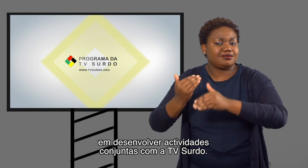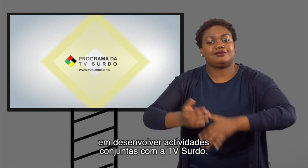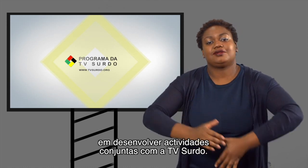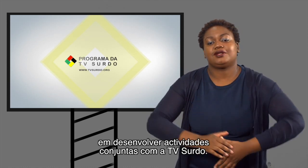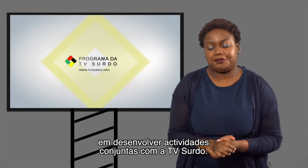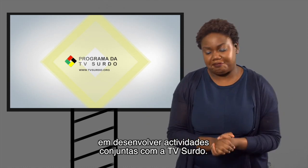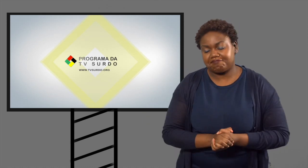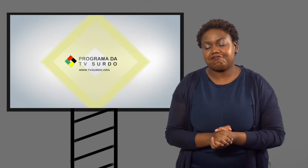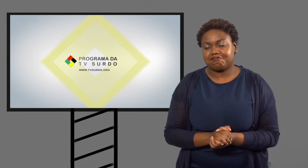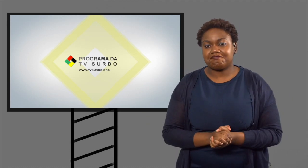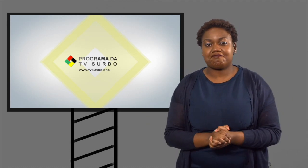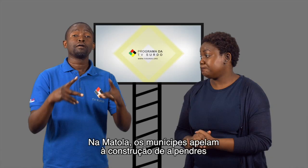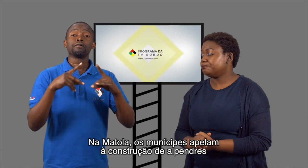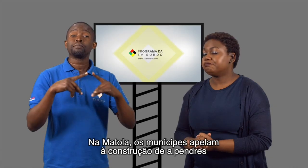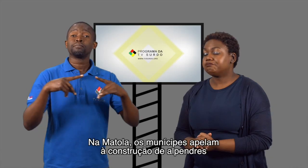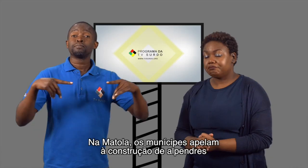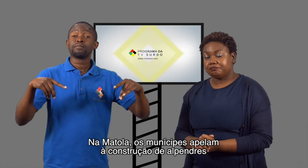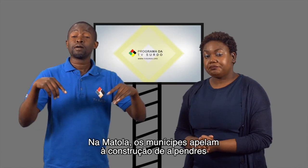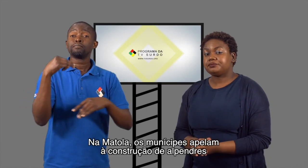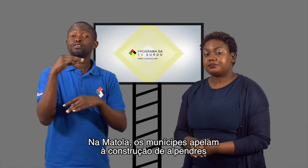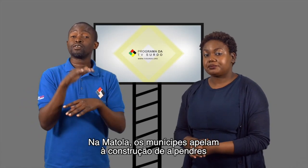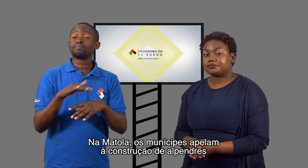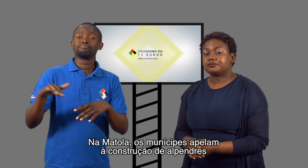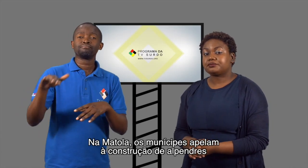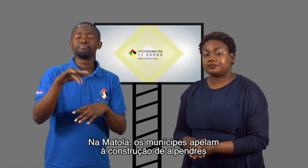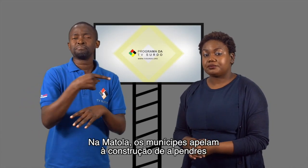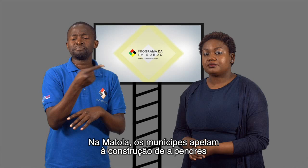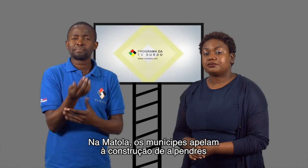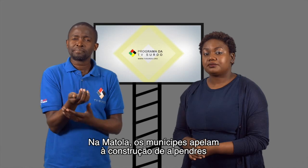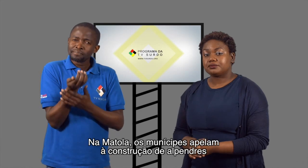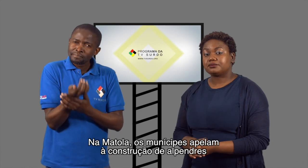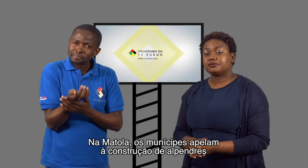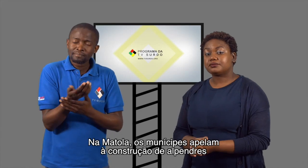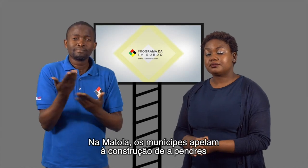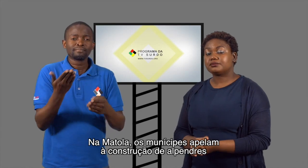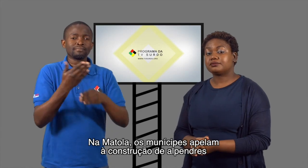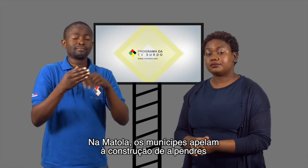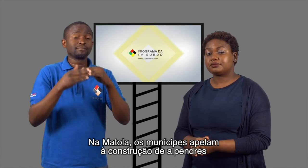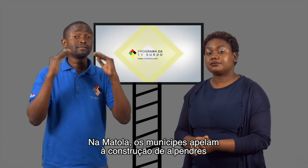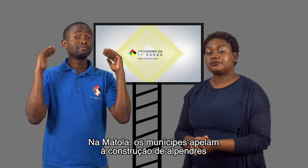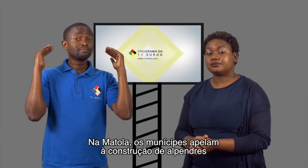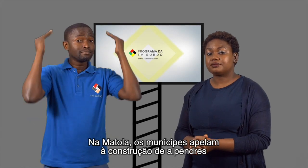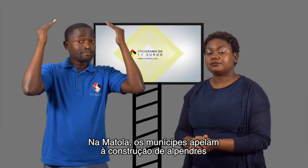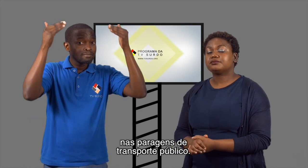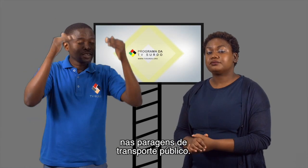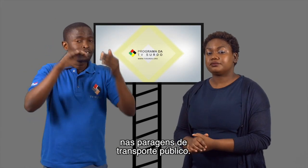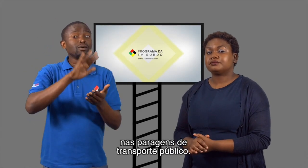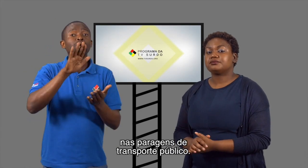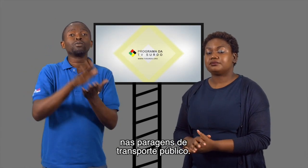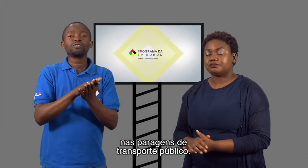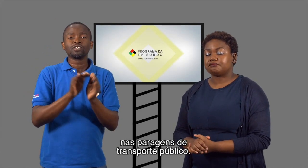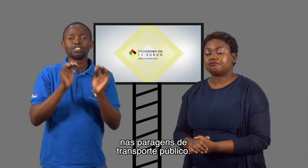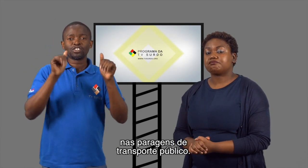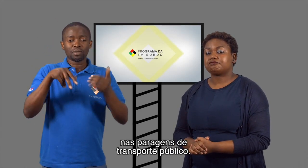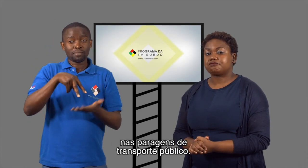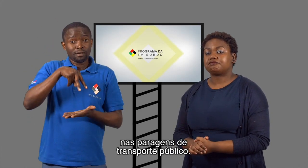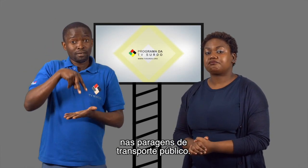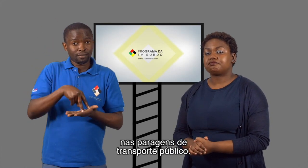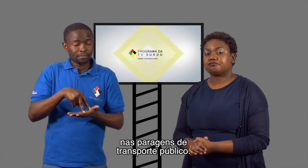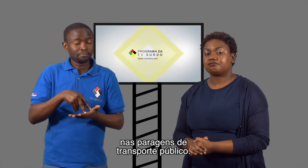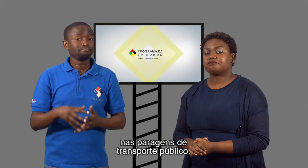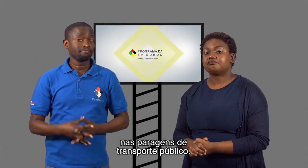com a TV Surdo. Na Matola, os munícipes apoiam a construção de alpendres nas paragens de